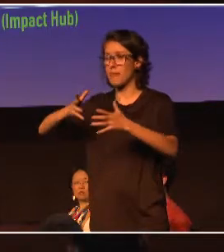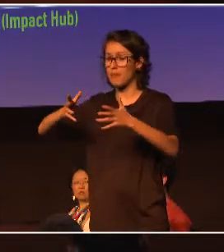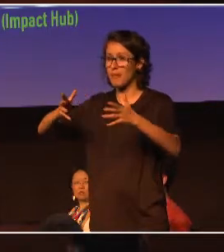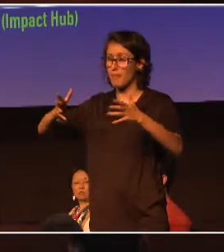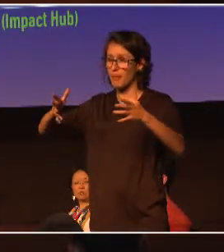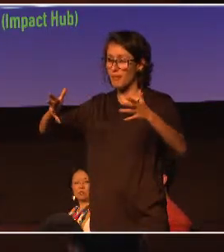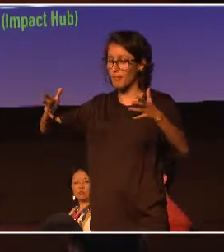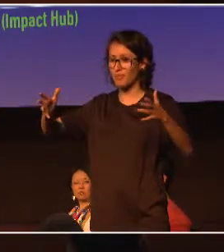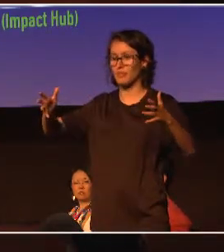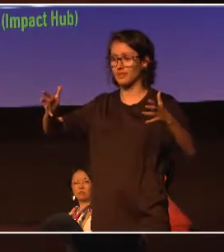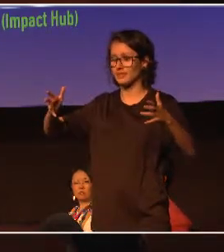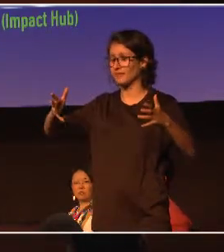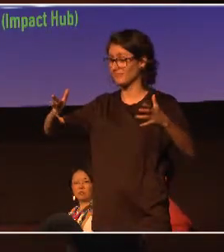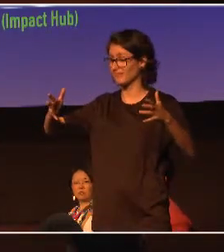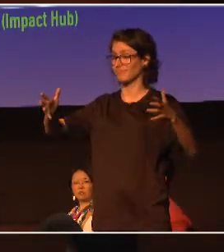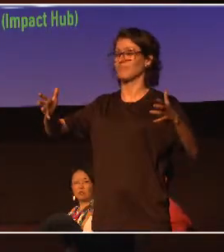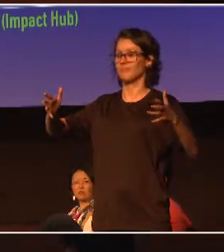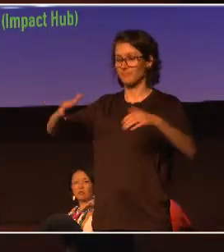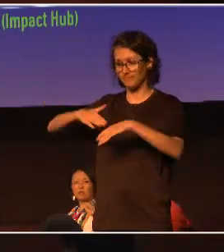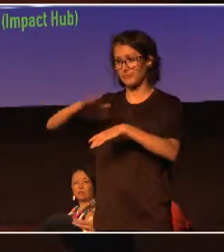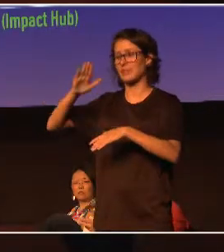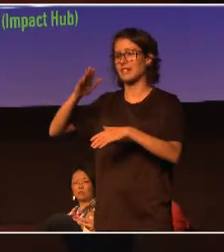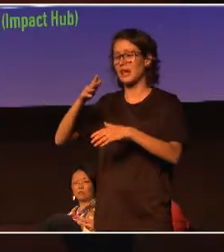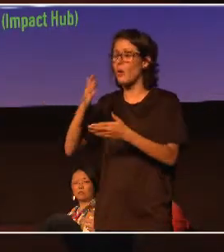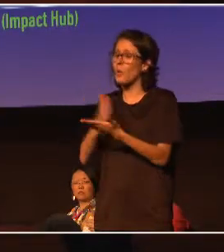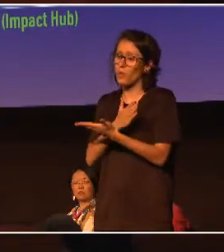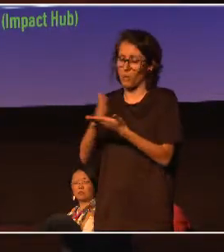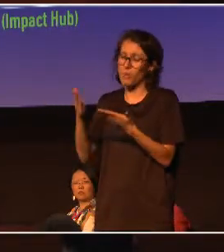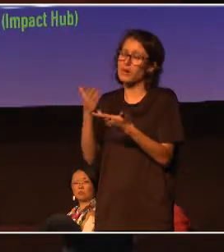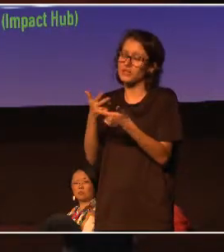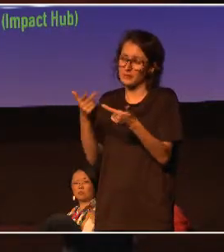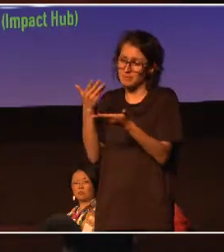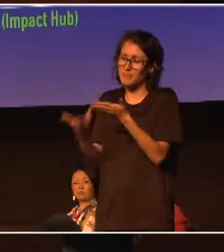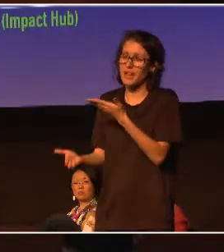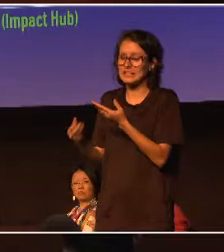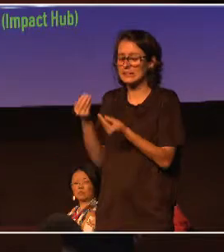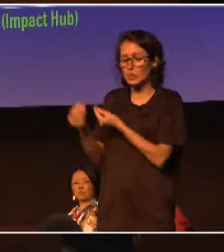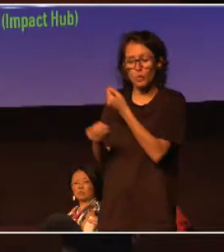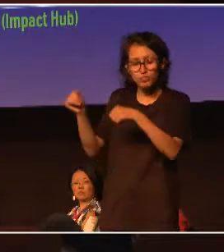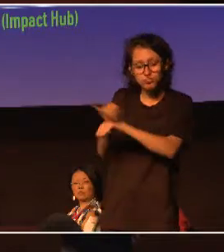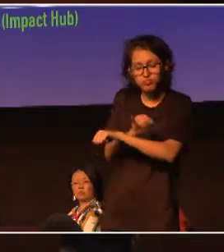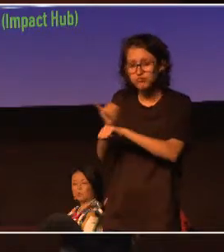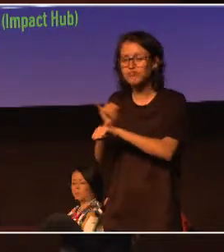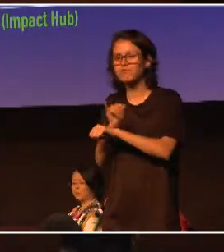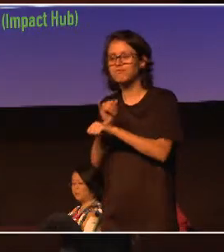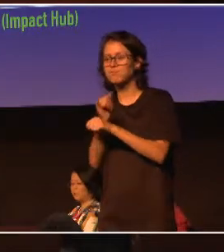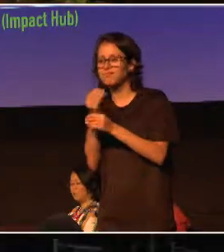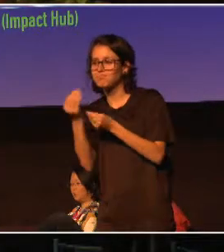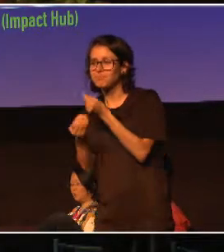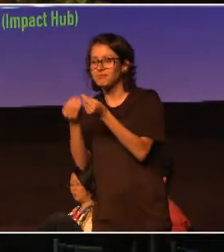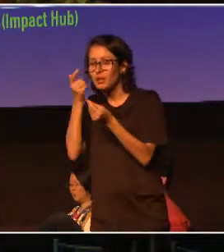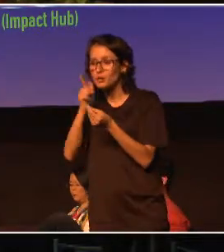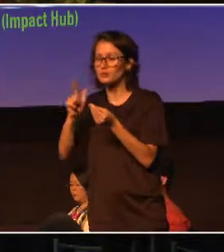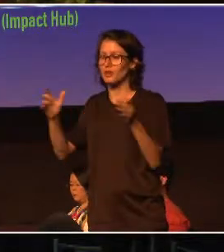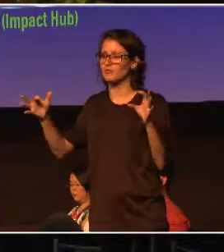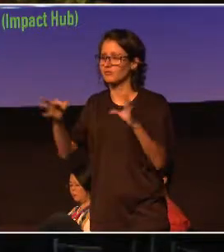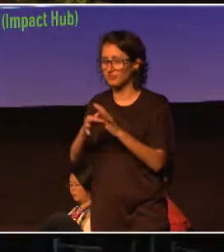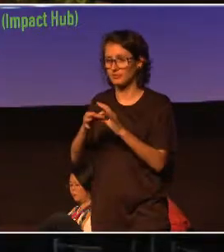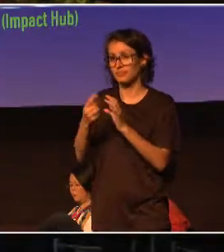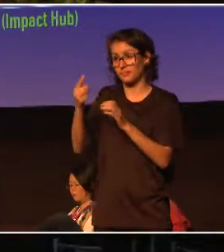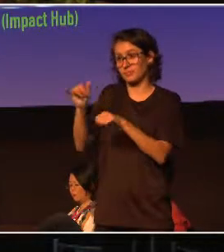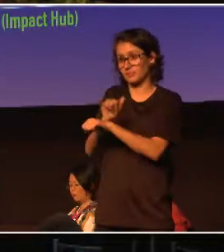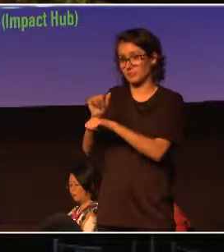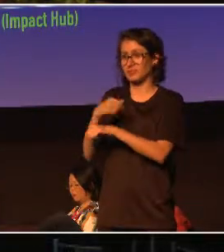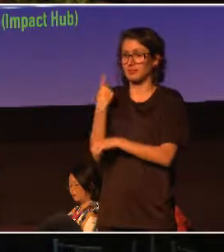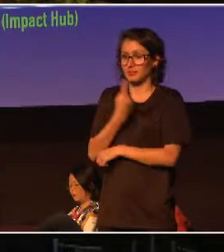então vai crescendo muito, você vai perdendo isso, e daí você tem que criar estratégias, e uma estratégia que a gente criou, que eu acho que é legal